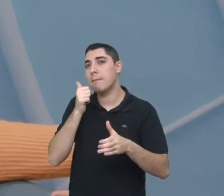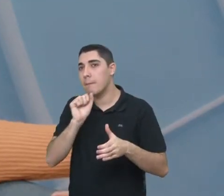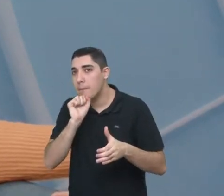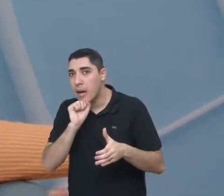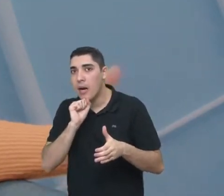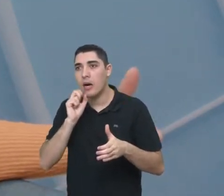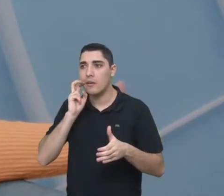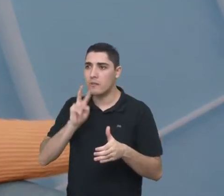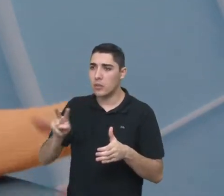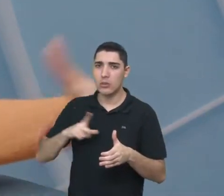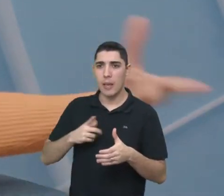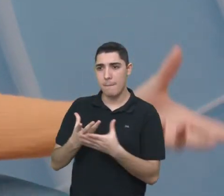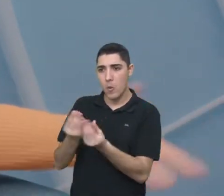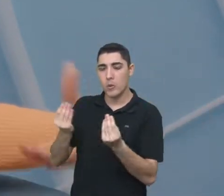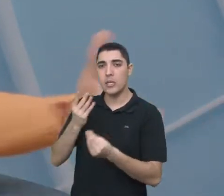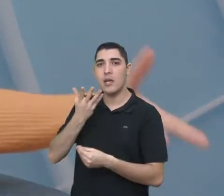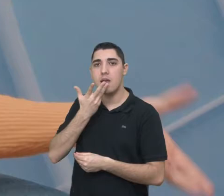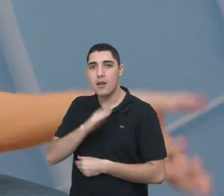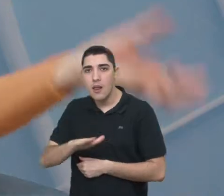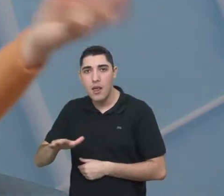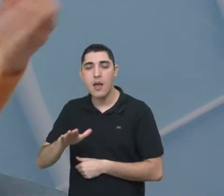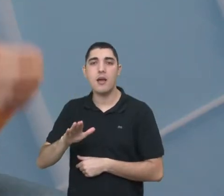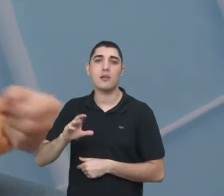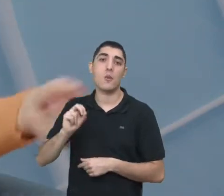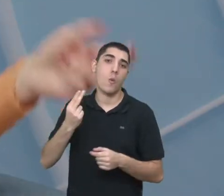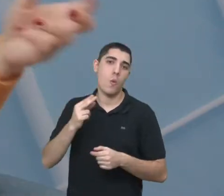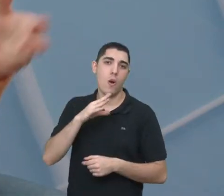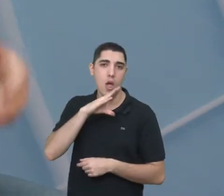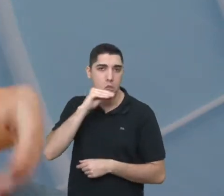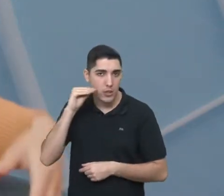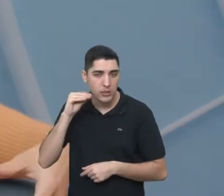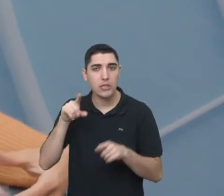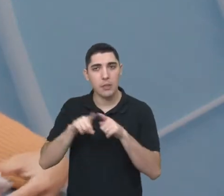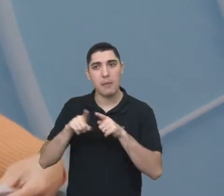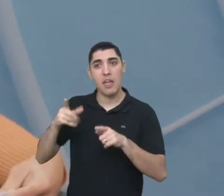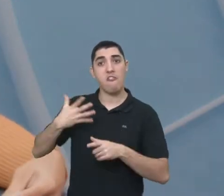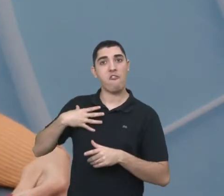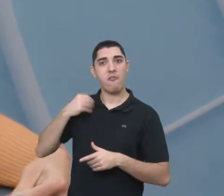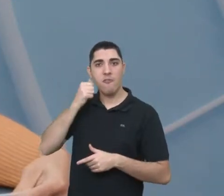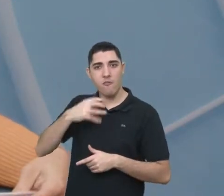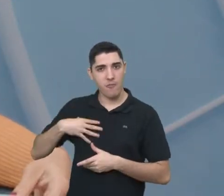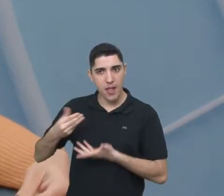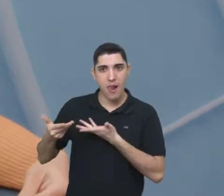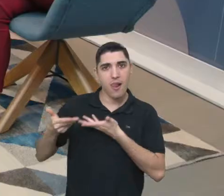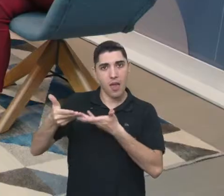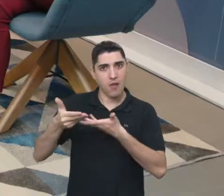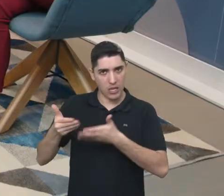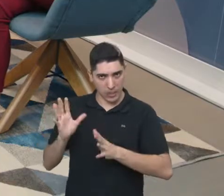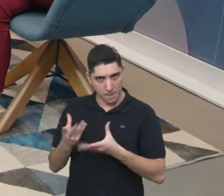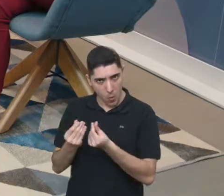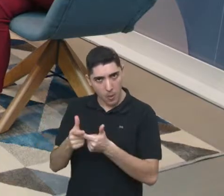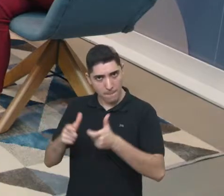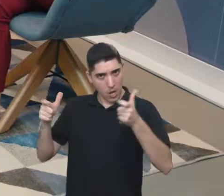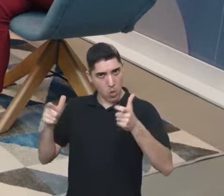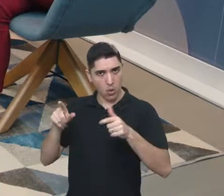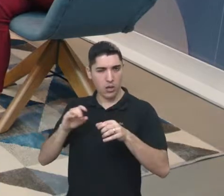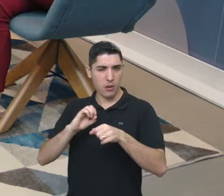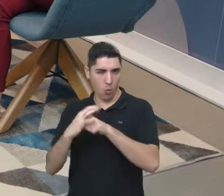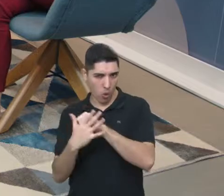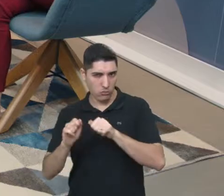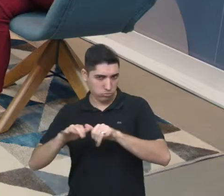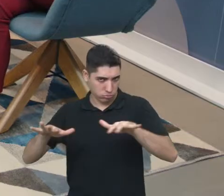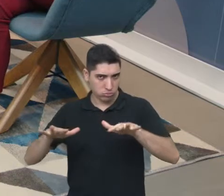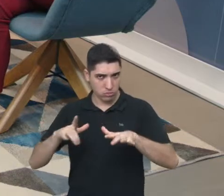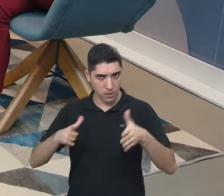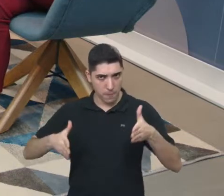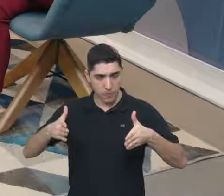está acometendo bastante criança, adolescente, mães também levando suas filhas. Sim, aumentou. Com certeza a busca